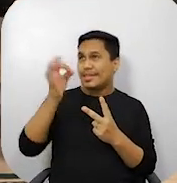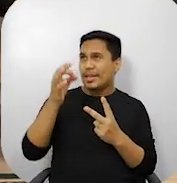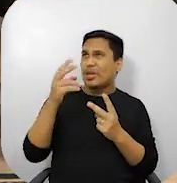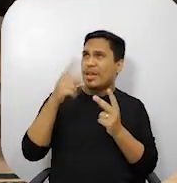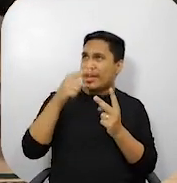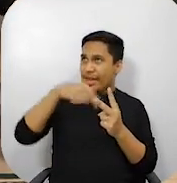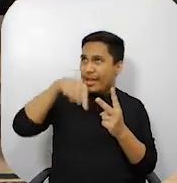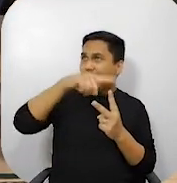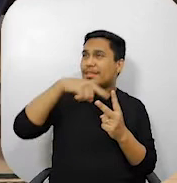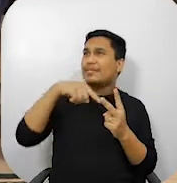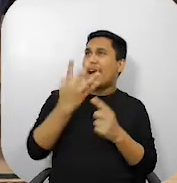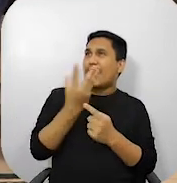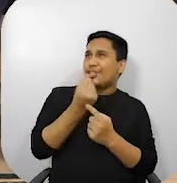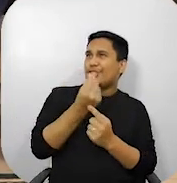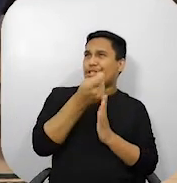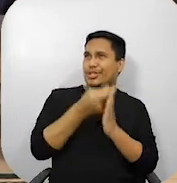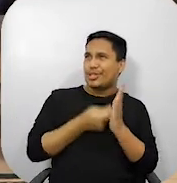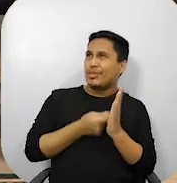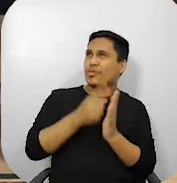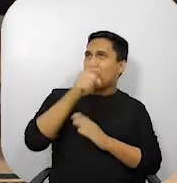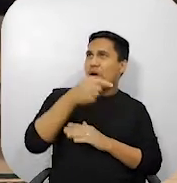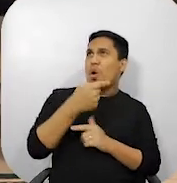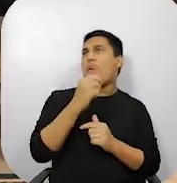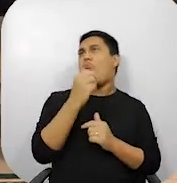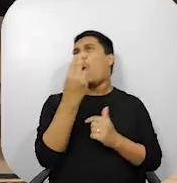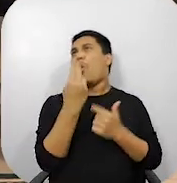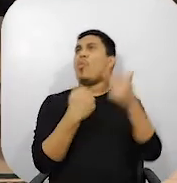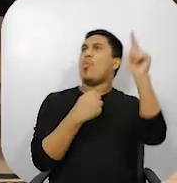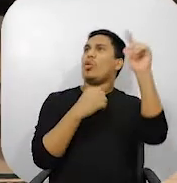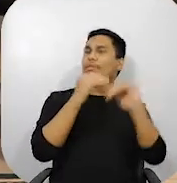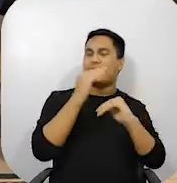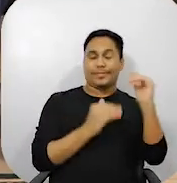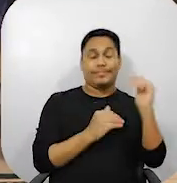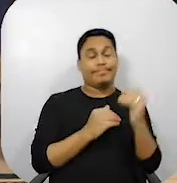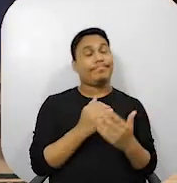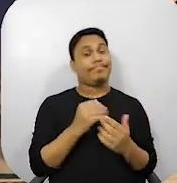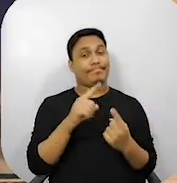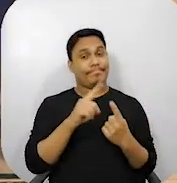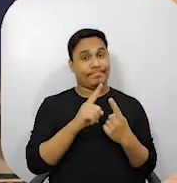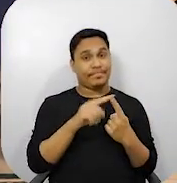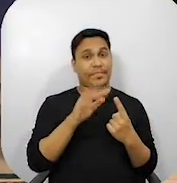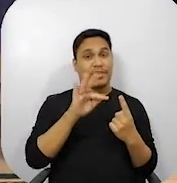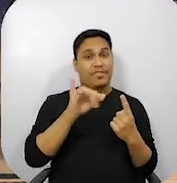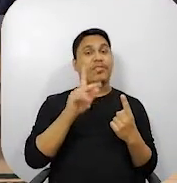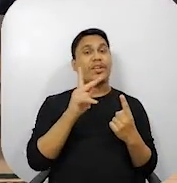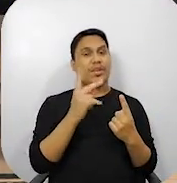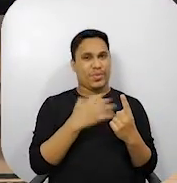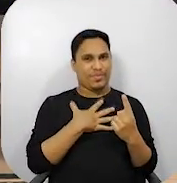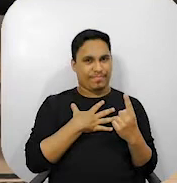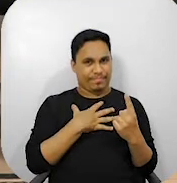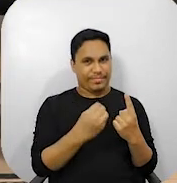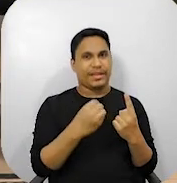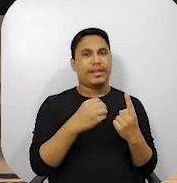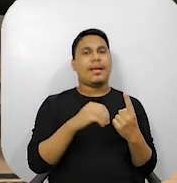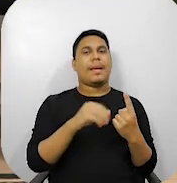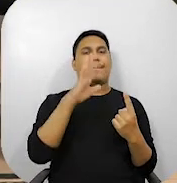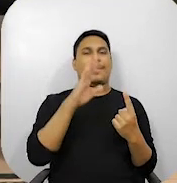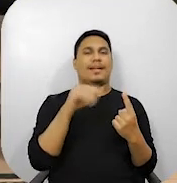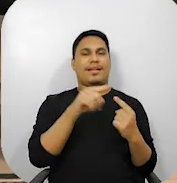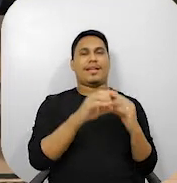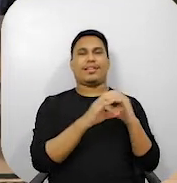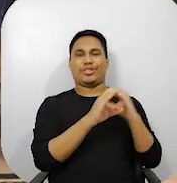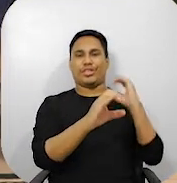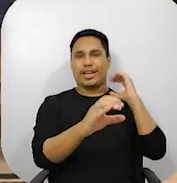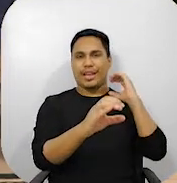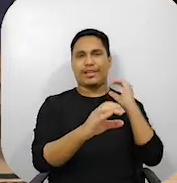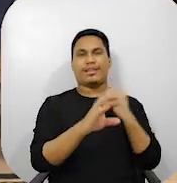são artistas são escritores como é que é meu filho é mais na área técnica né Eliane Engenharia e